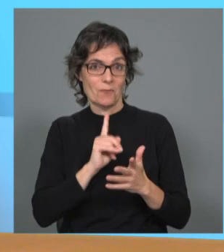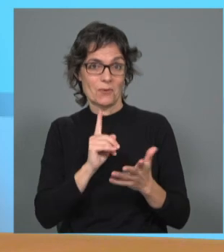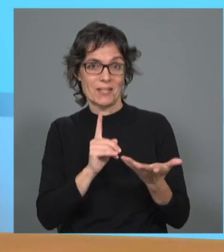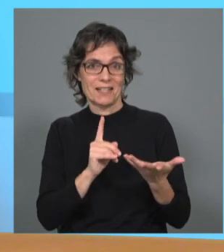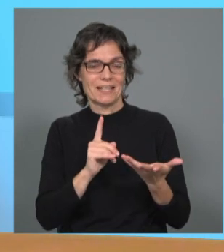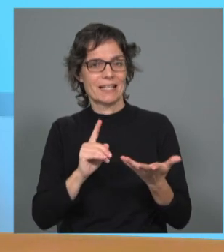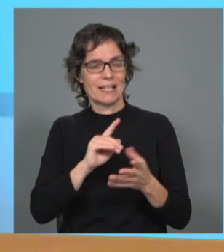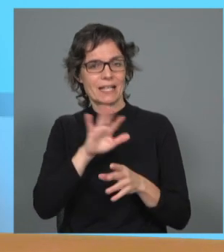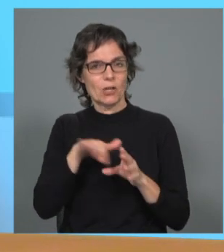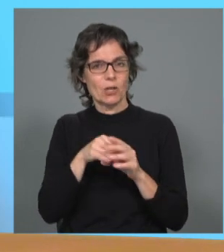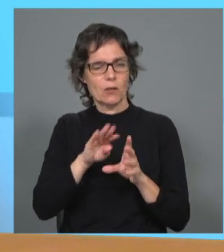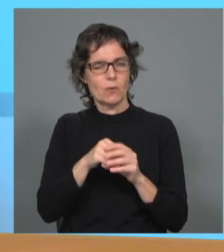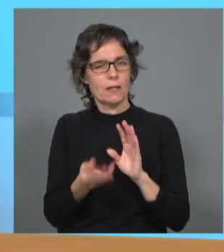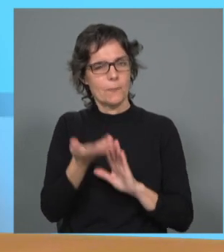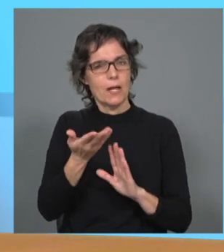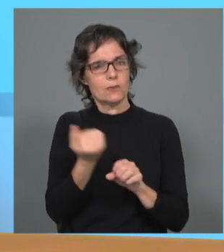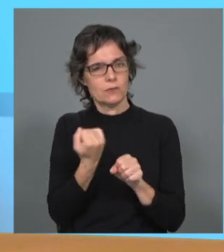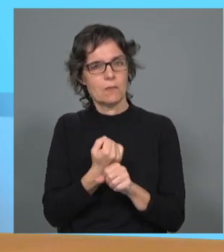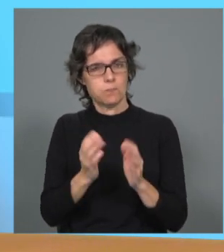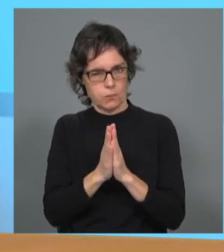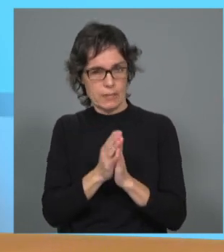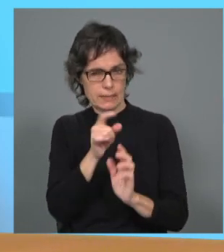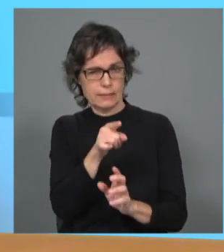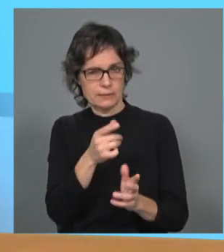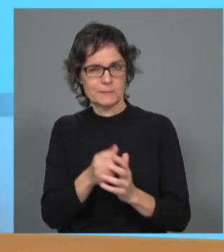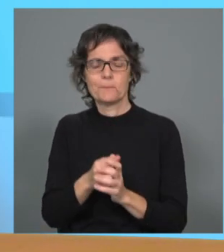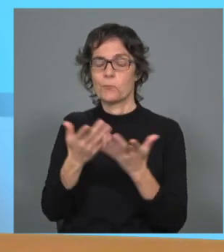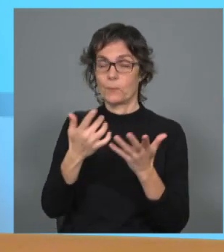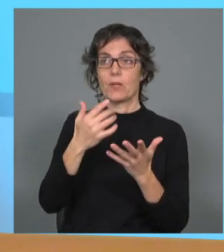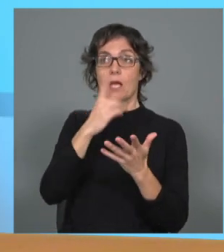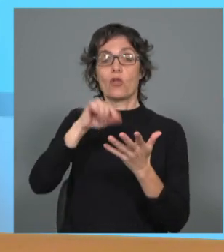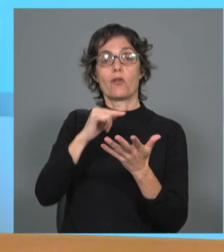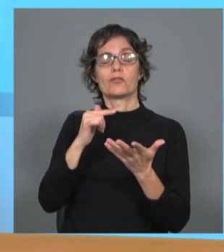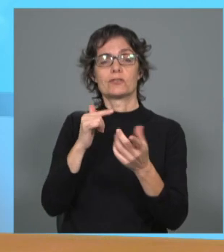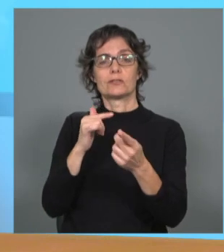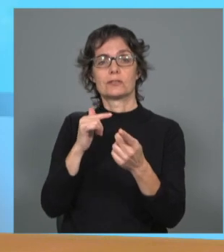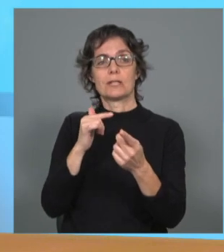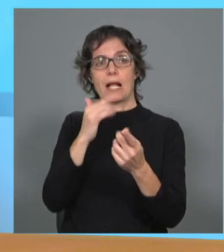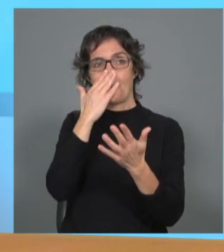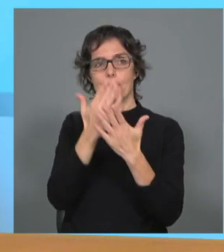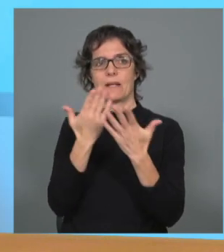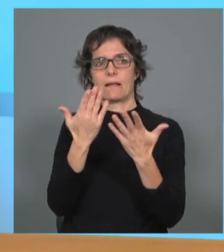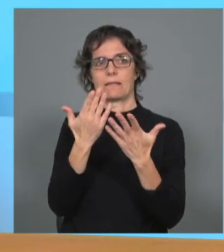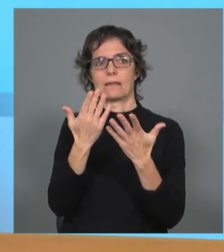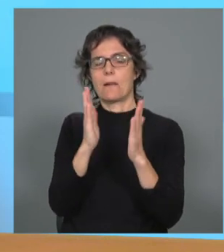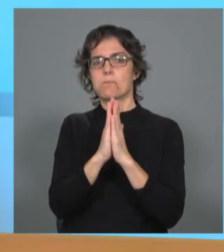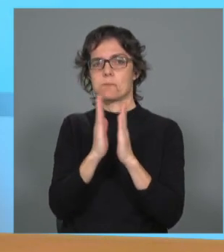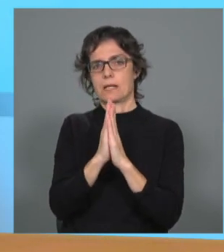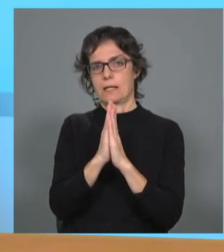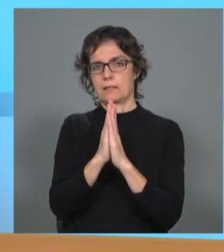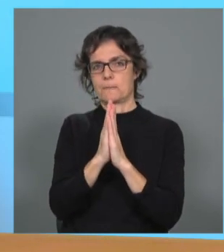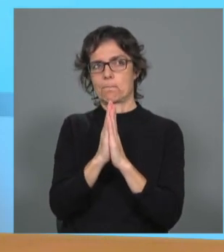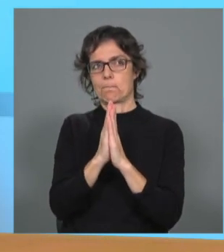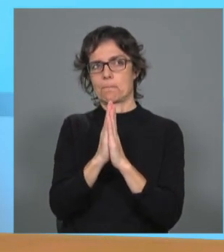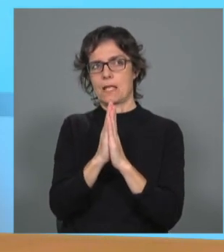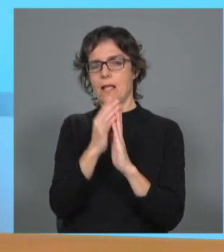mais incluídas neste trabalho em Igreja. Quando nós olhamos para a situação da Igreja, verificamos que